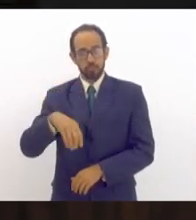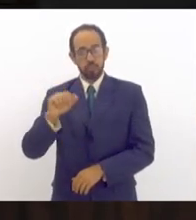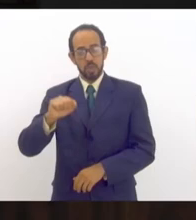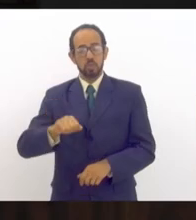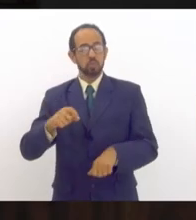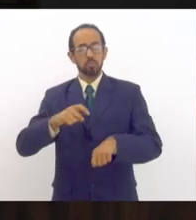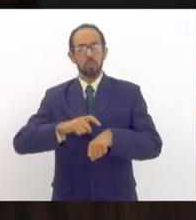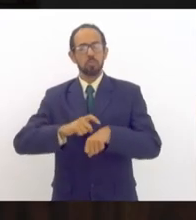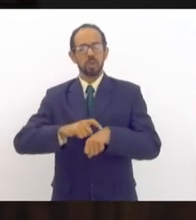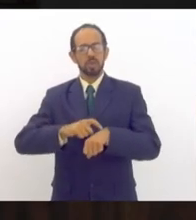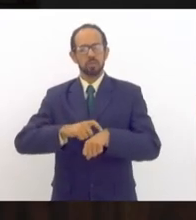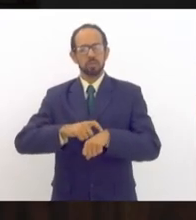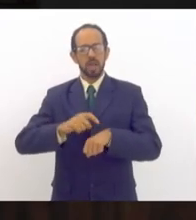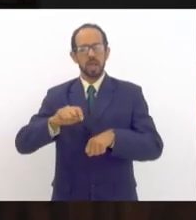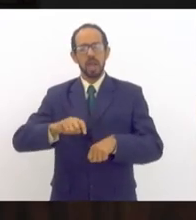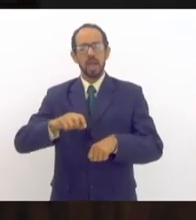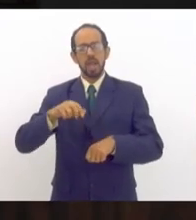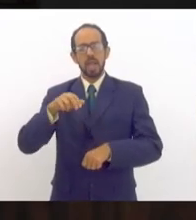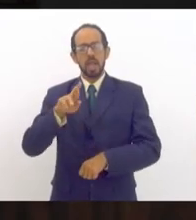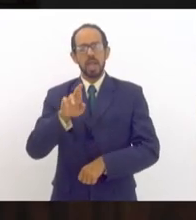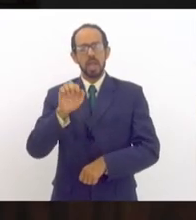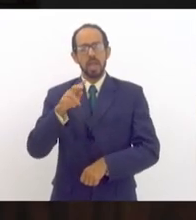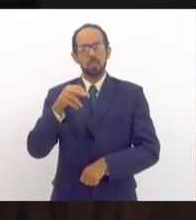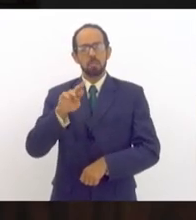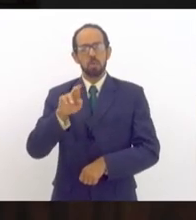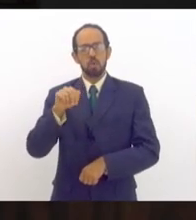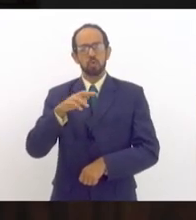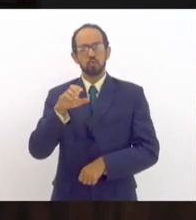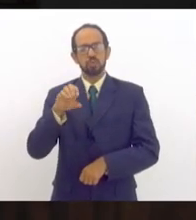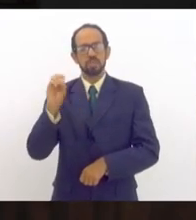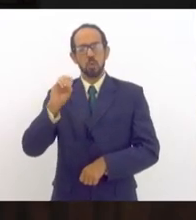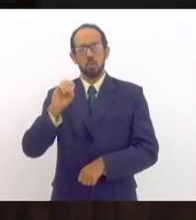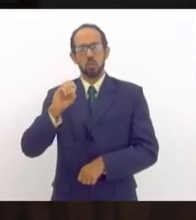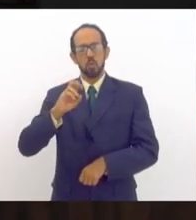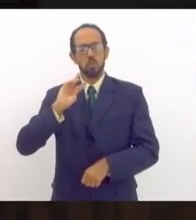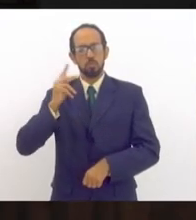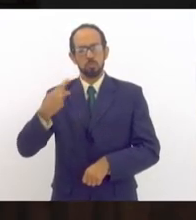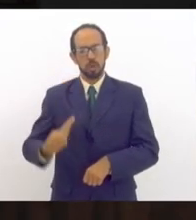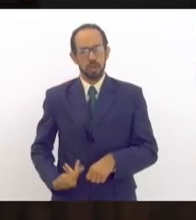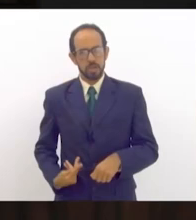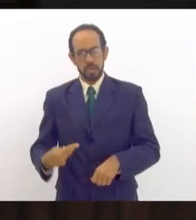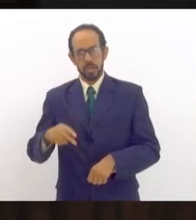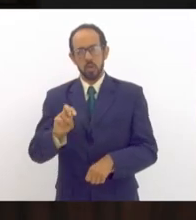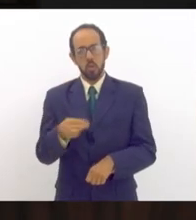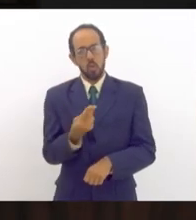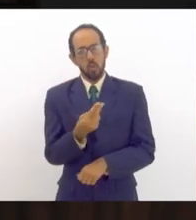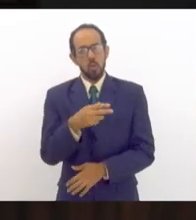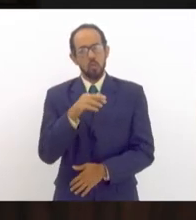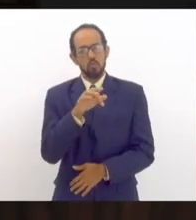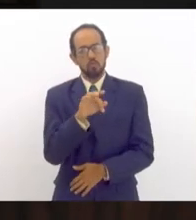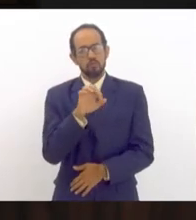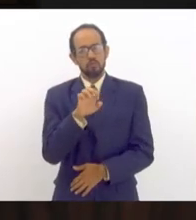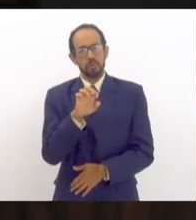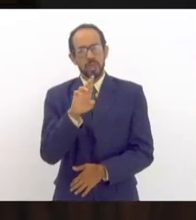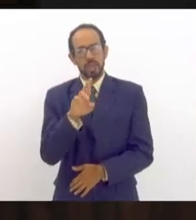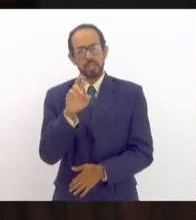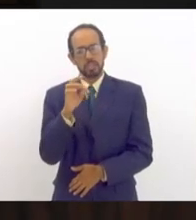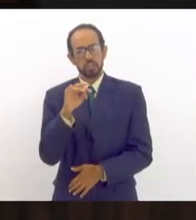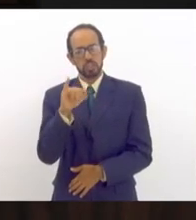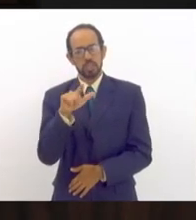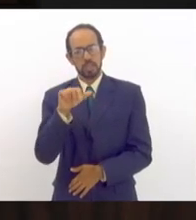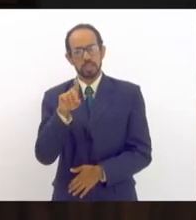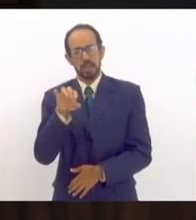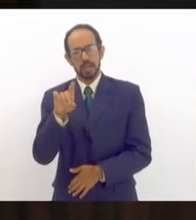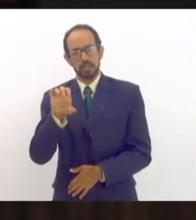assistida em ou com fertilidade de na Rede Pública de saúde